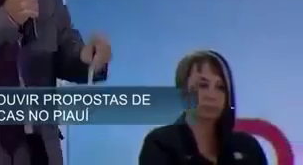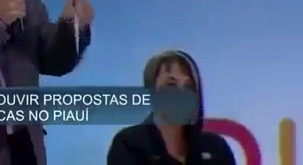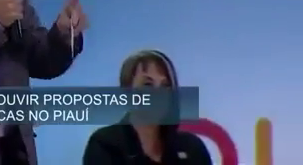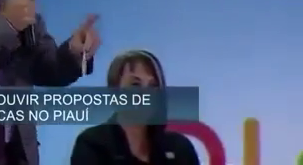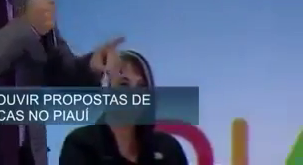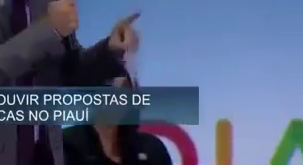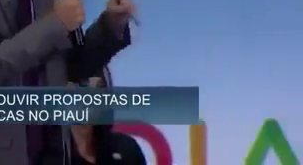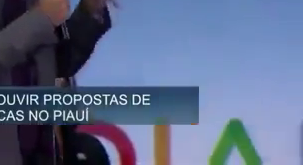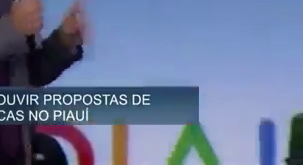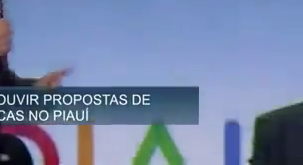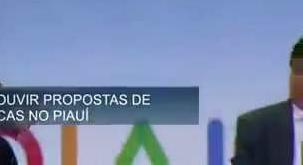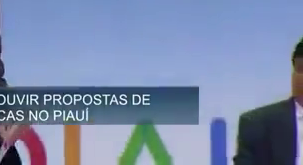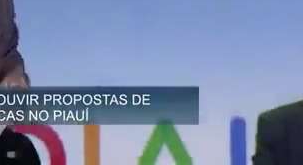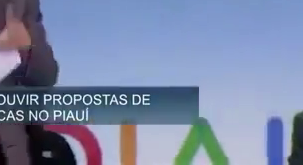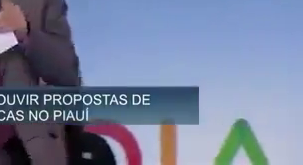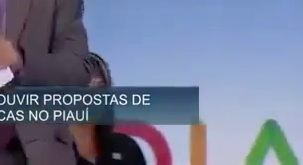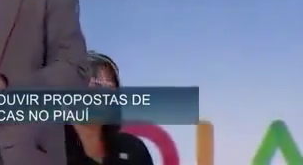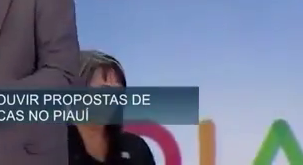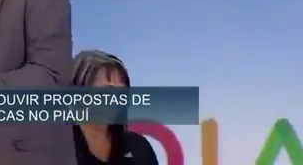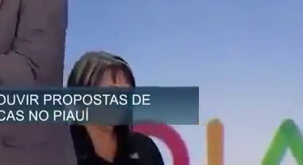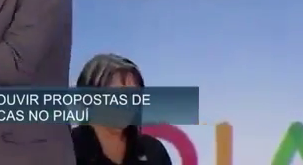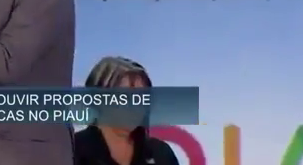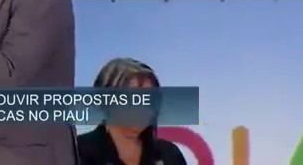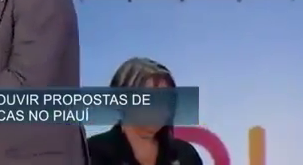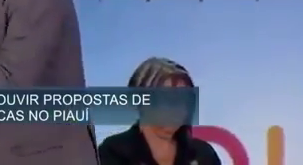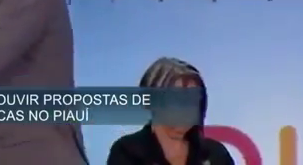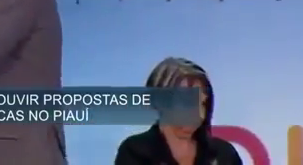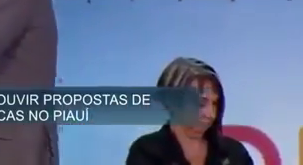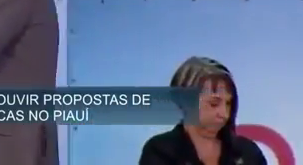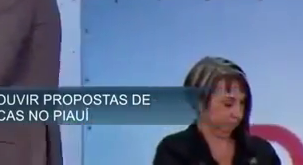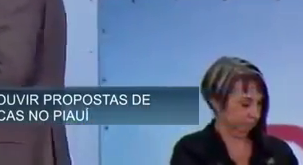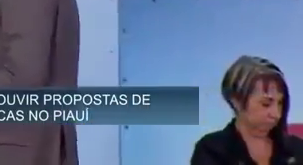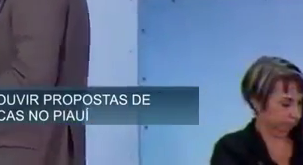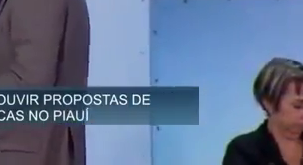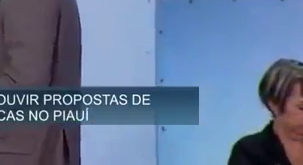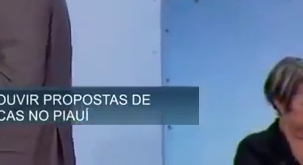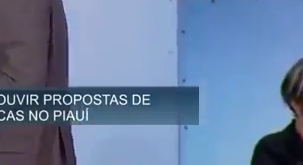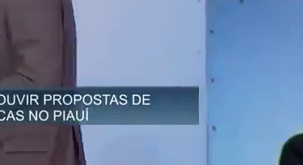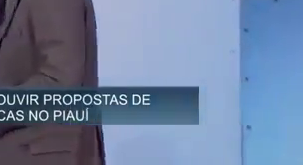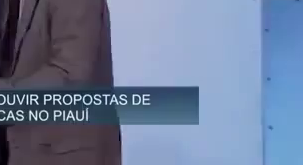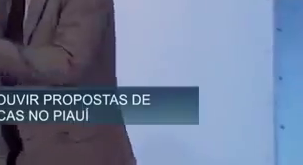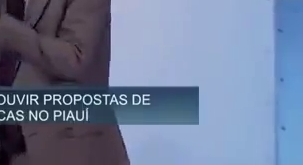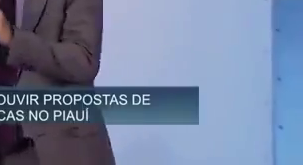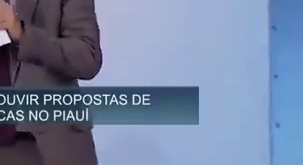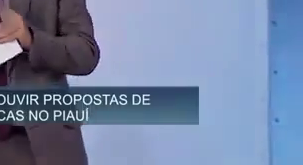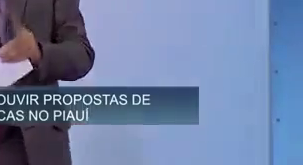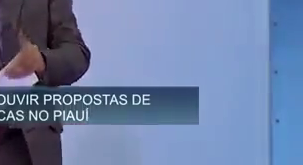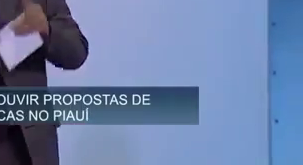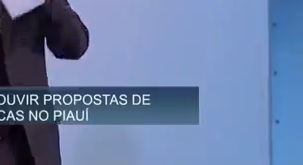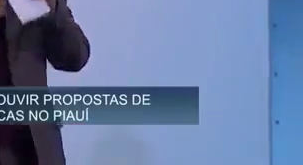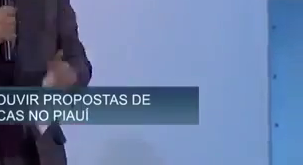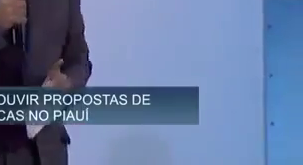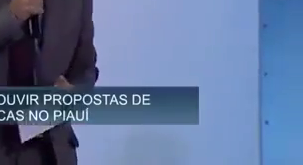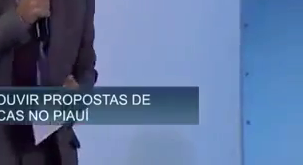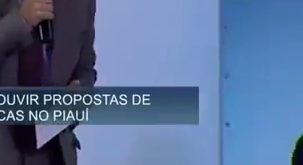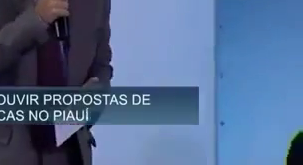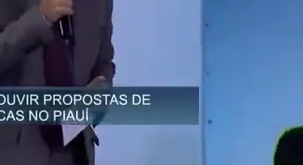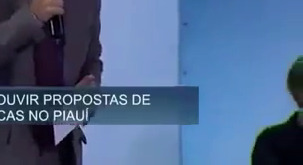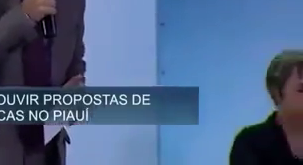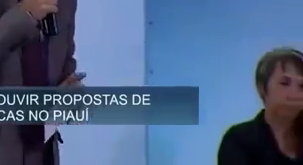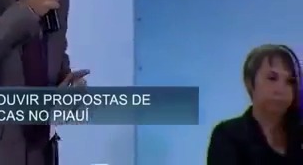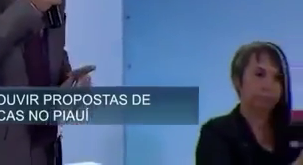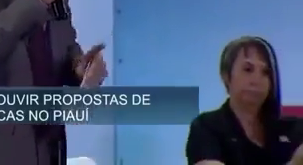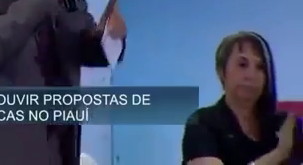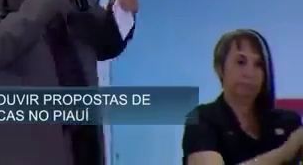falando por uma coisa que está mudando, uma política que está mudando e tornando realidade a saúde do Brasil, que é o programa Mais